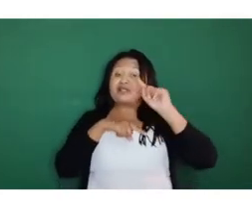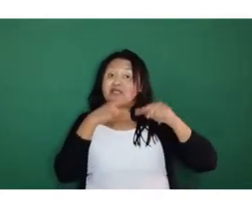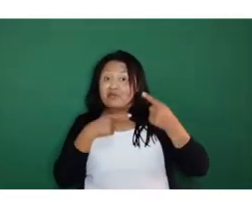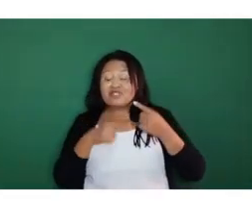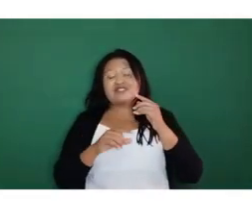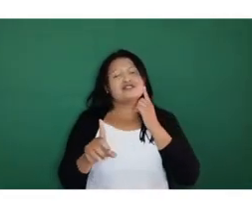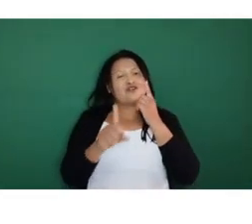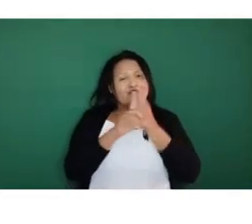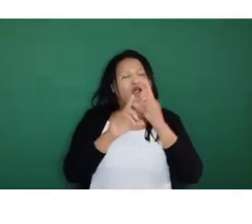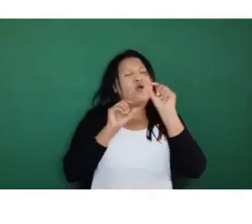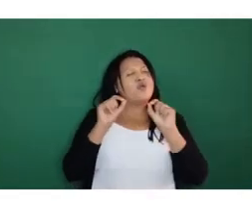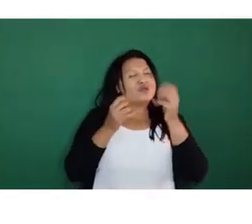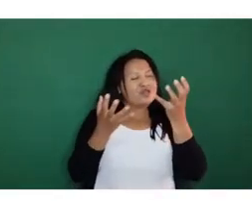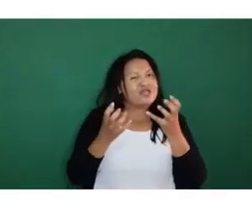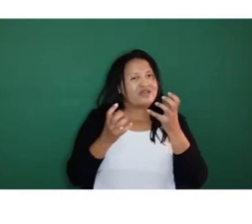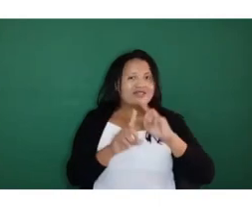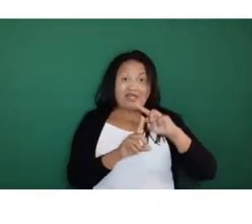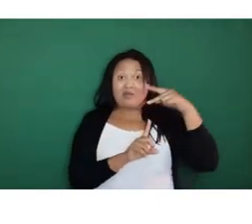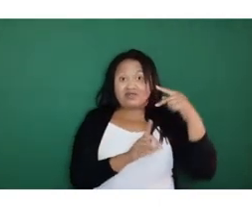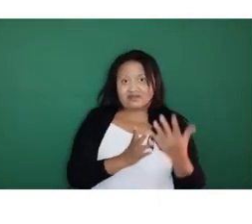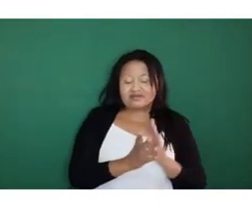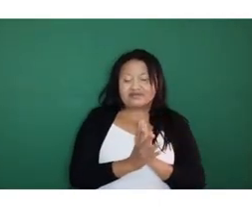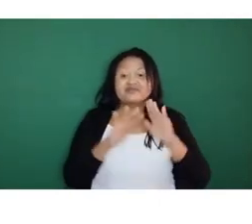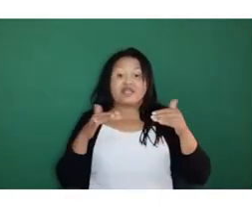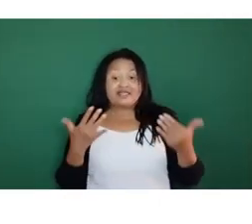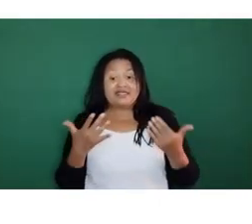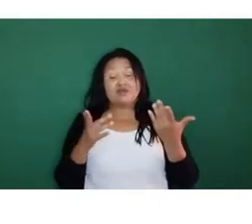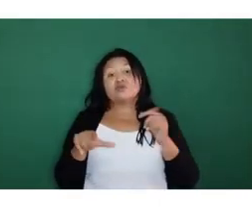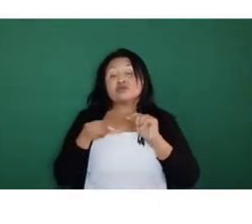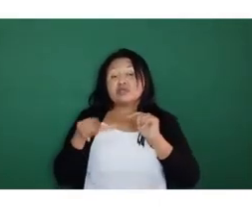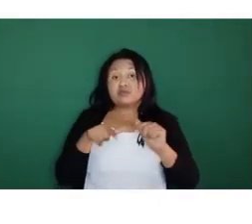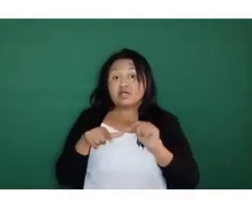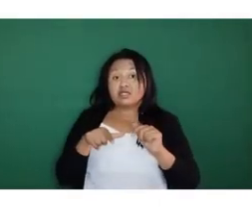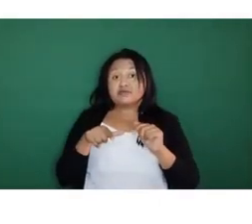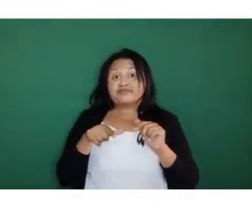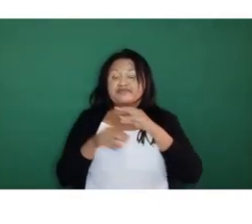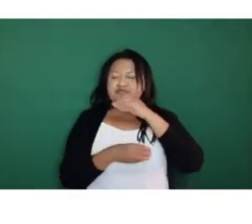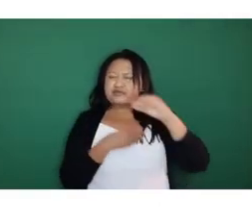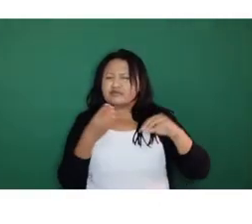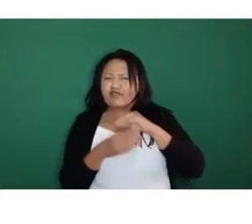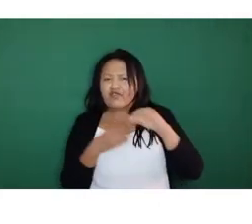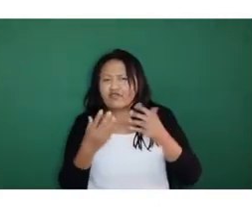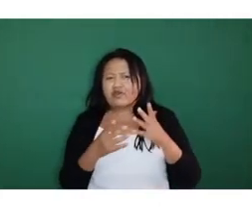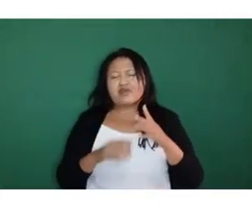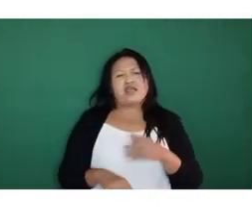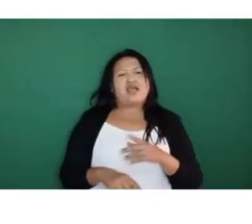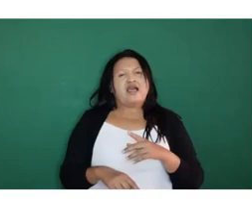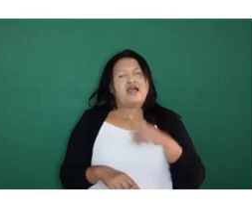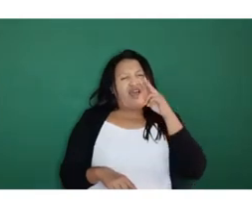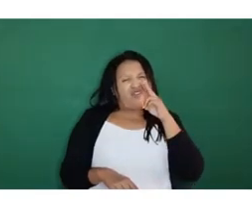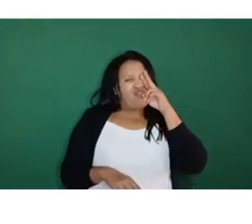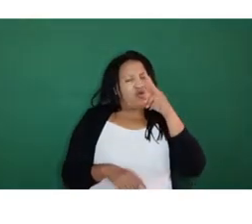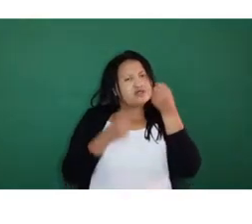achar o que eu quero realmente que a potência e aí o trabalho envolve nesse caso a força peso